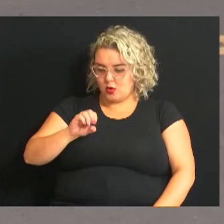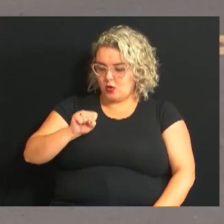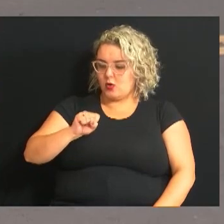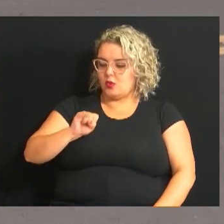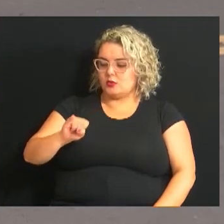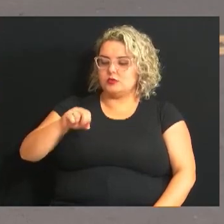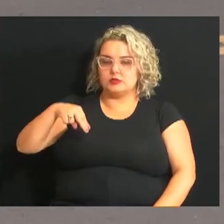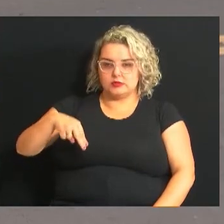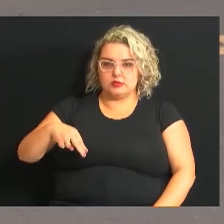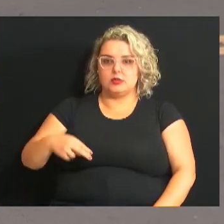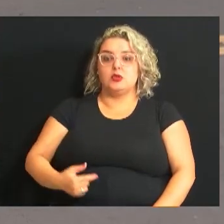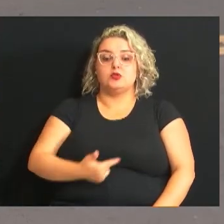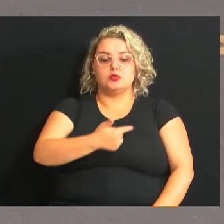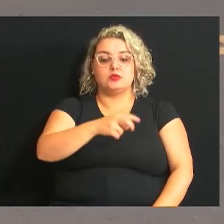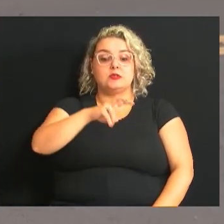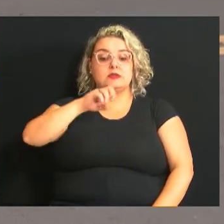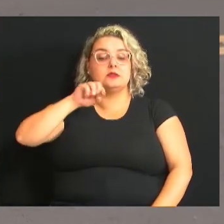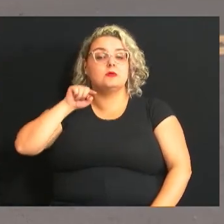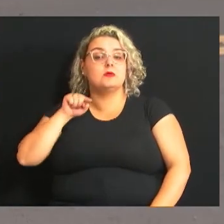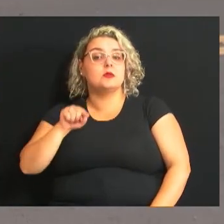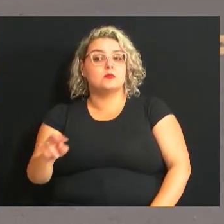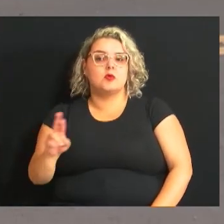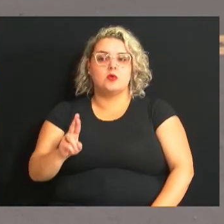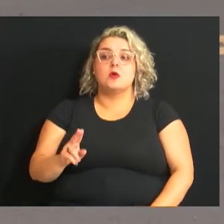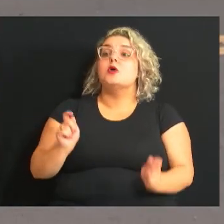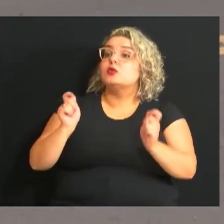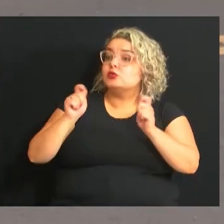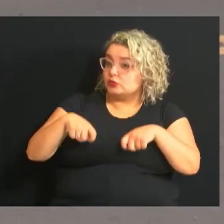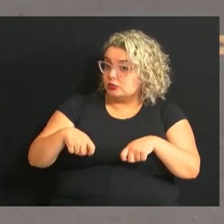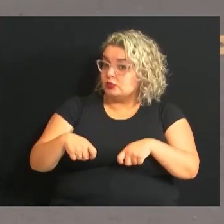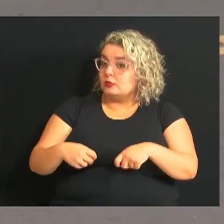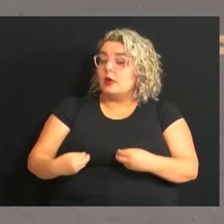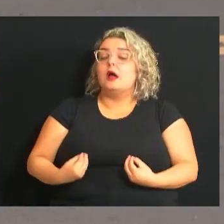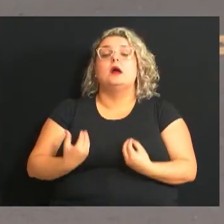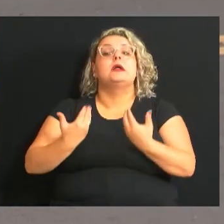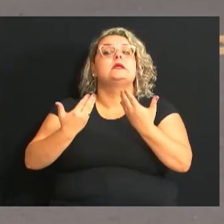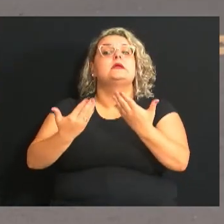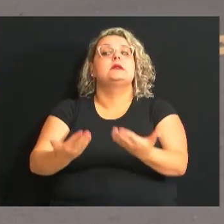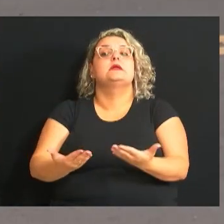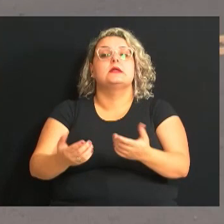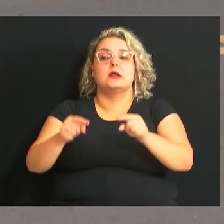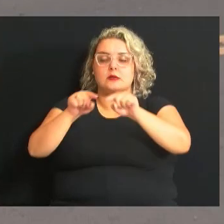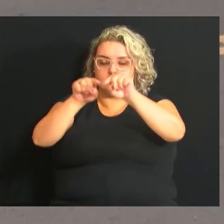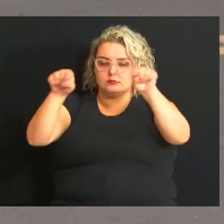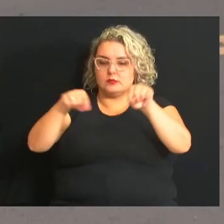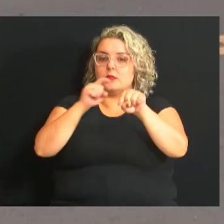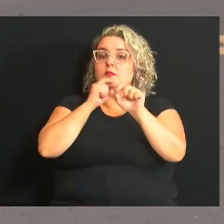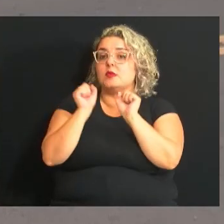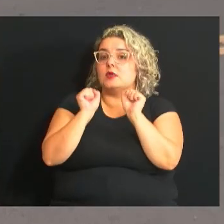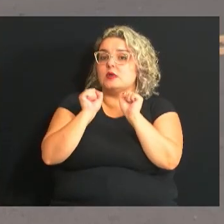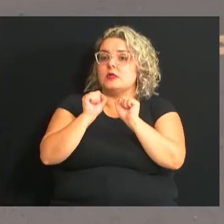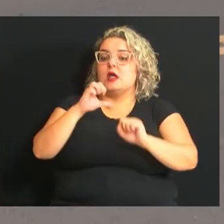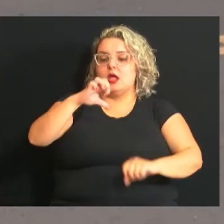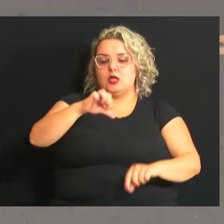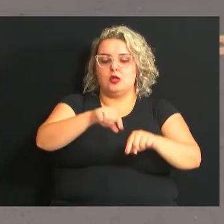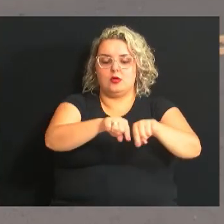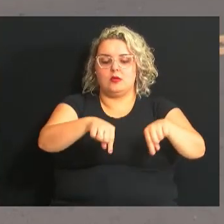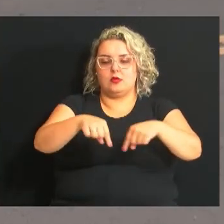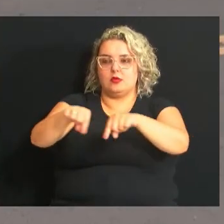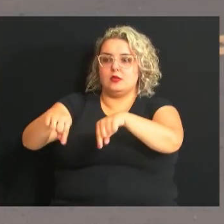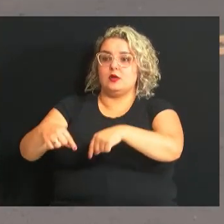mil, reais, o que é suficiente para proporcionar ar-condicionado em 9 salas,